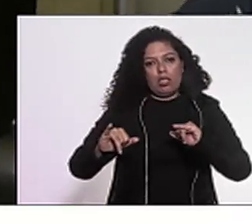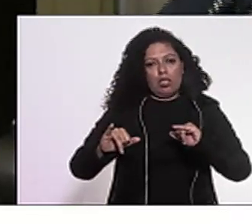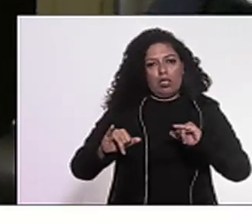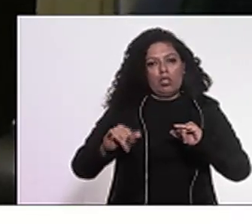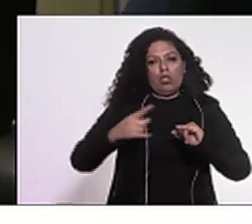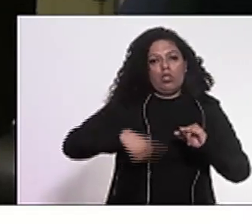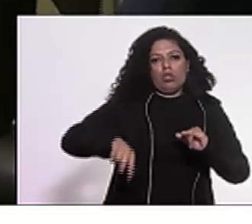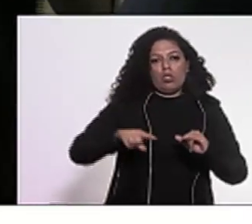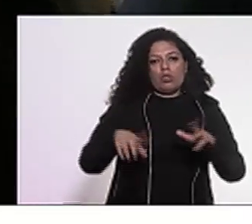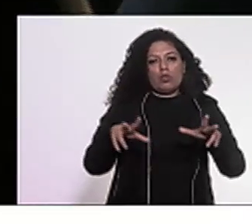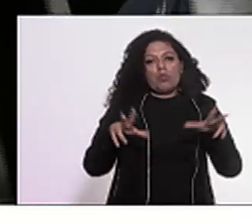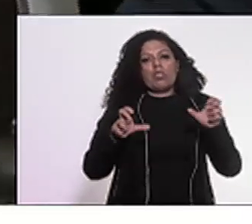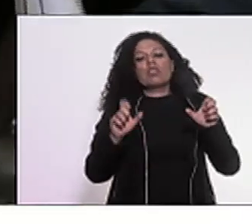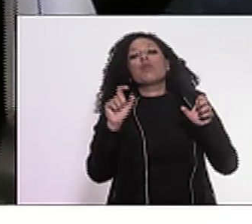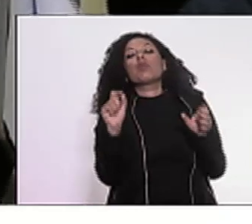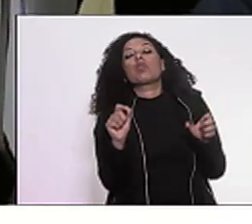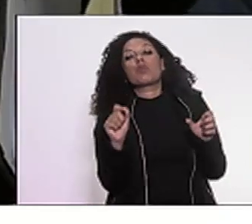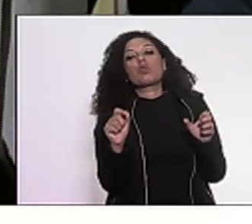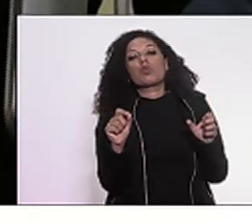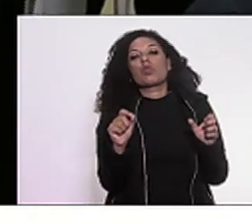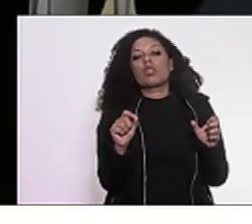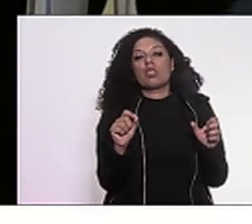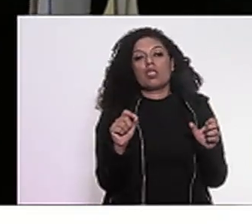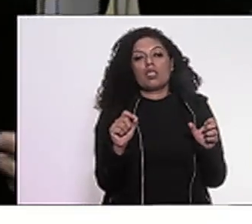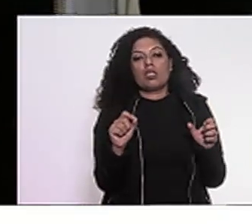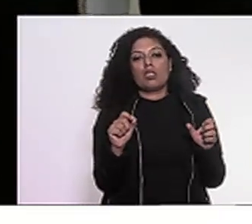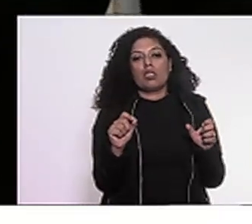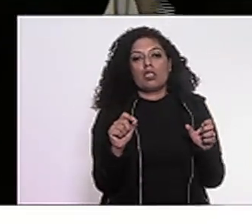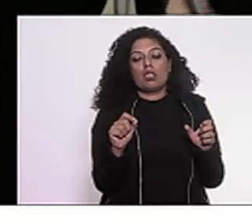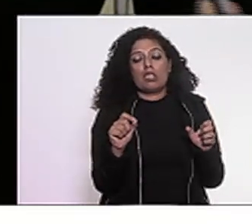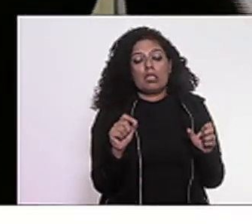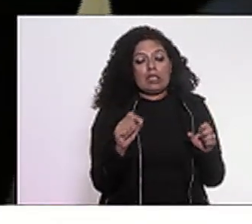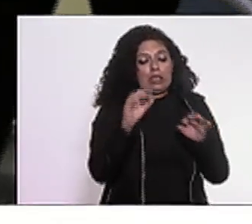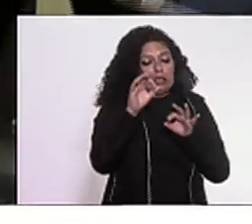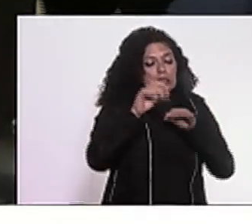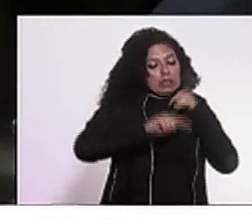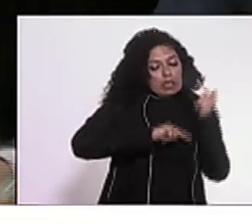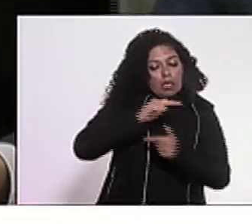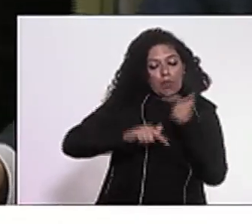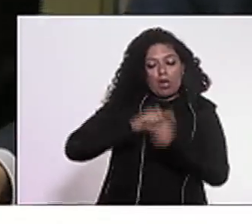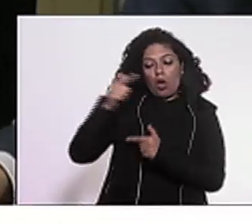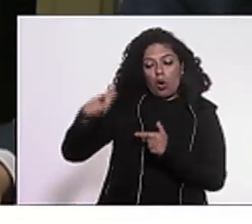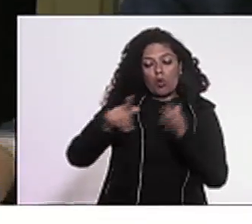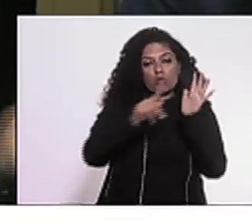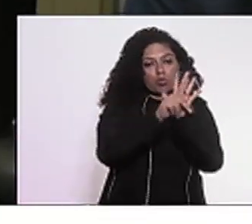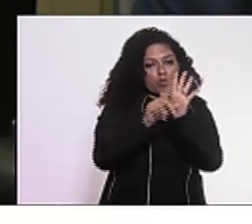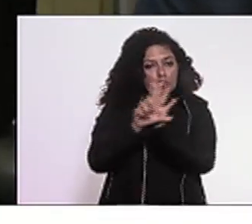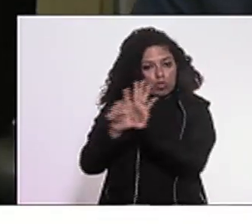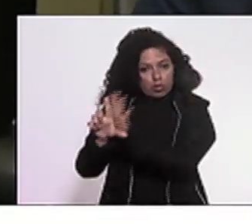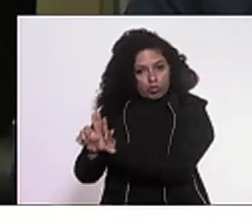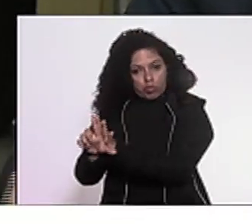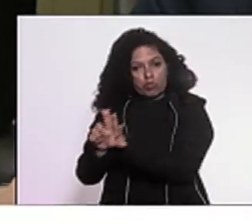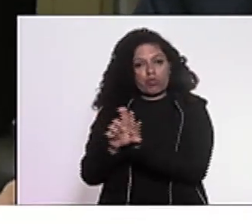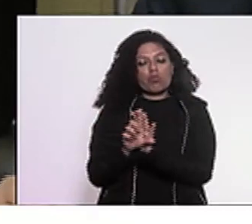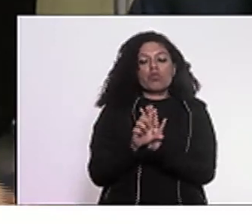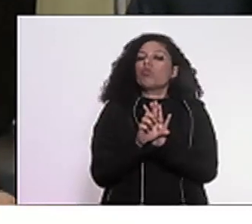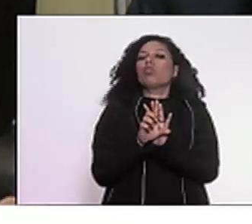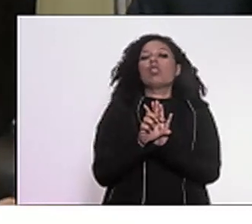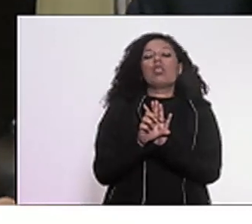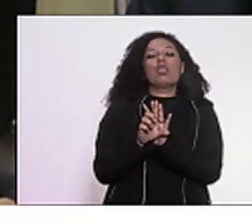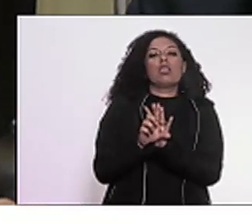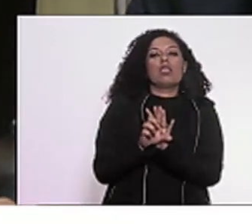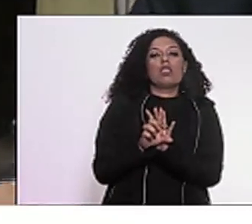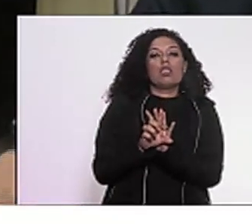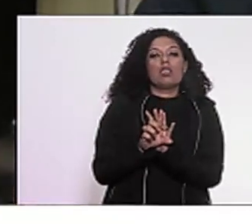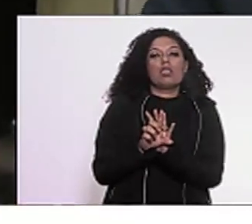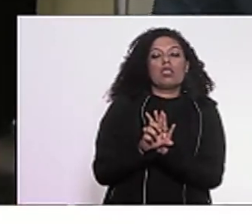leva também para a abertura de se trabalhar outros projetos de lei, ou dentro disso aqui, dentro desse projeto mesmo, nós abrirmos